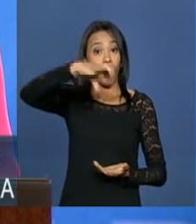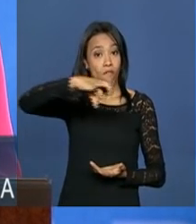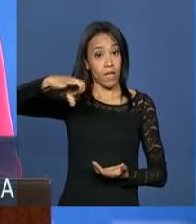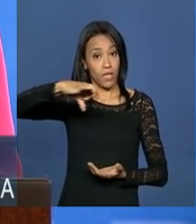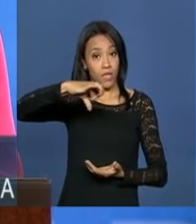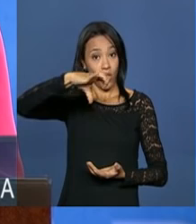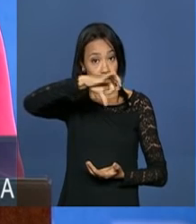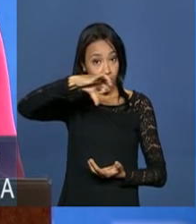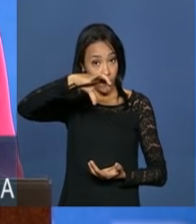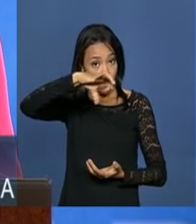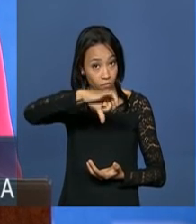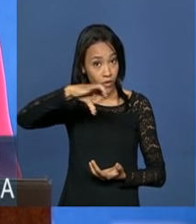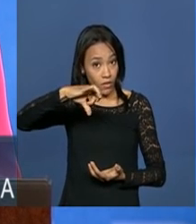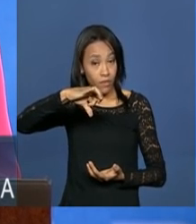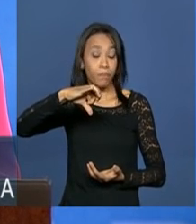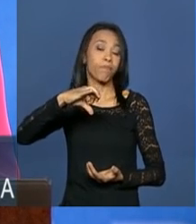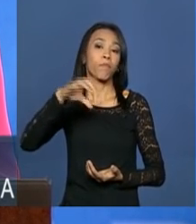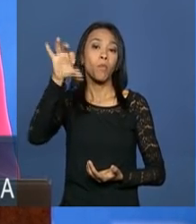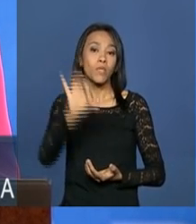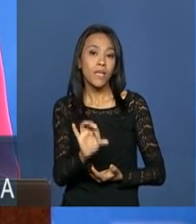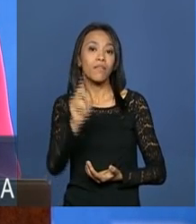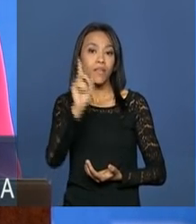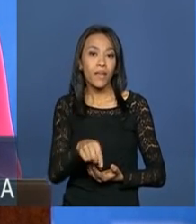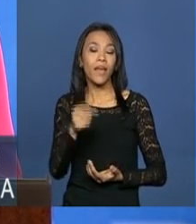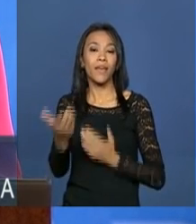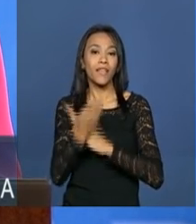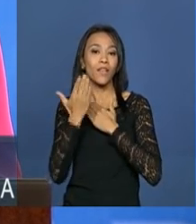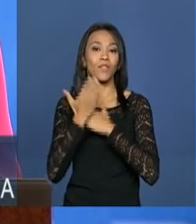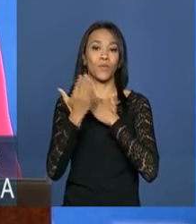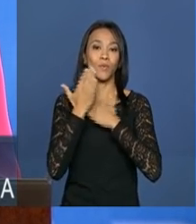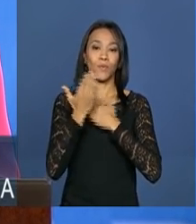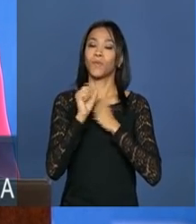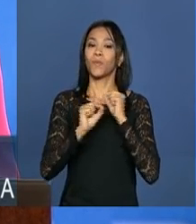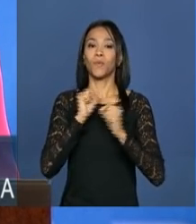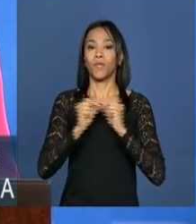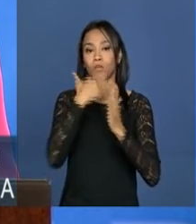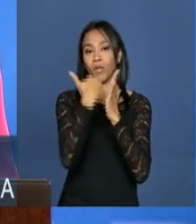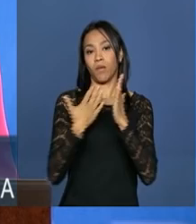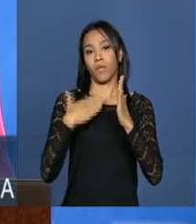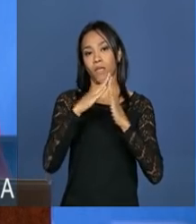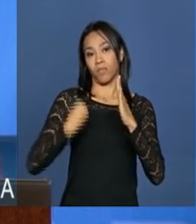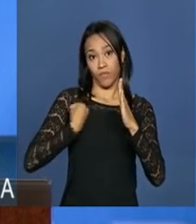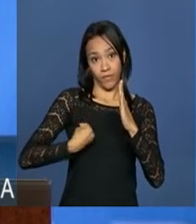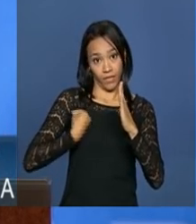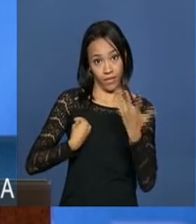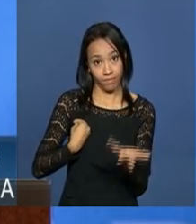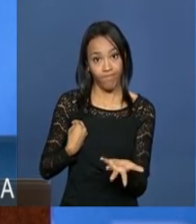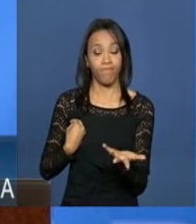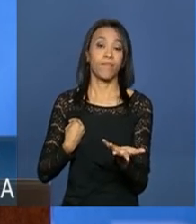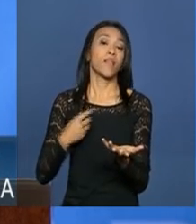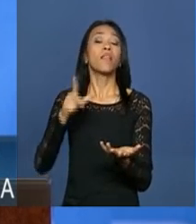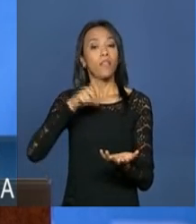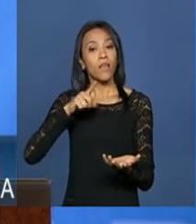90% dos beneficiados da faixa de menor renda do Minha Casa, Minha Vida estão